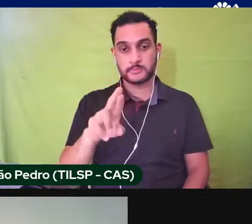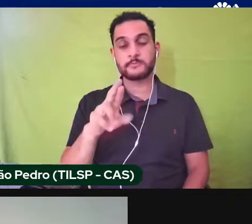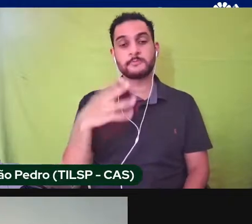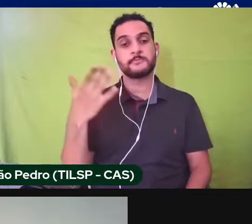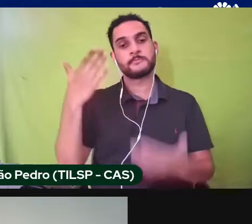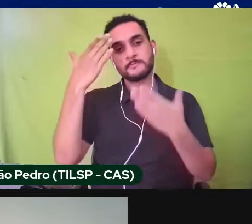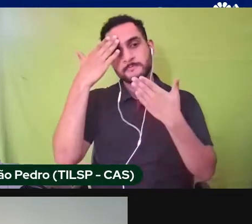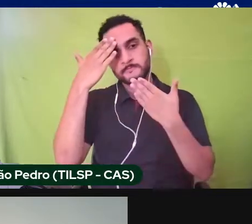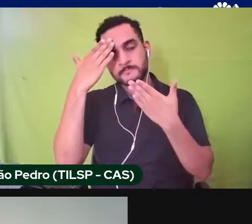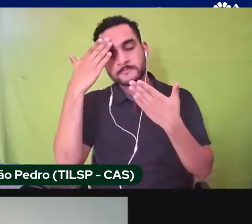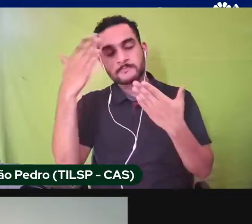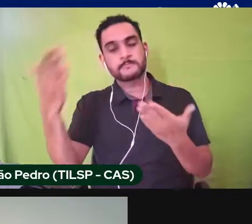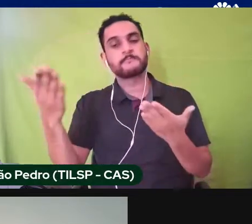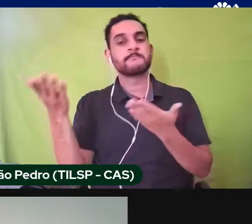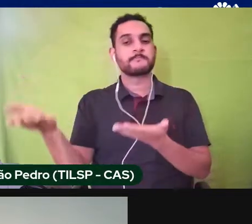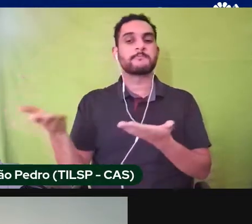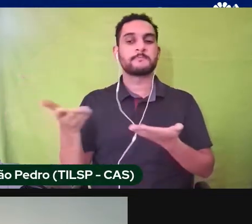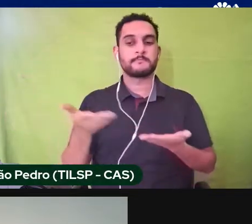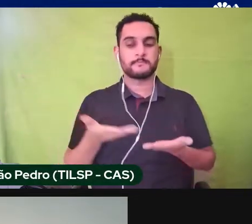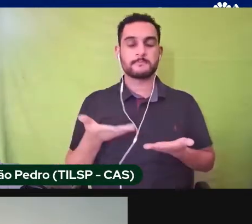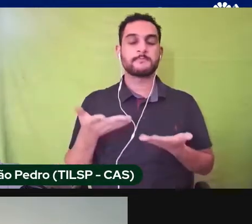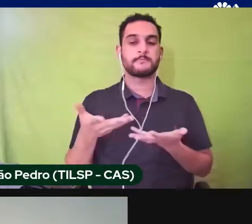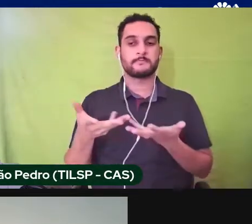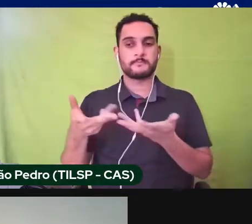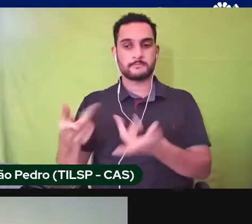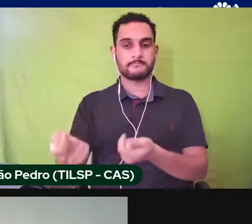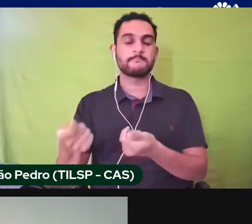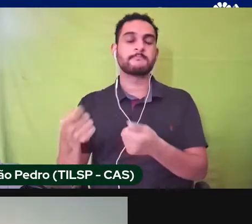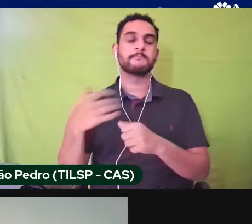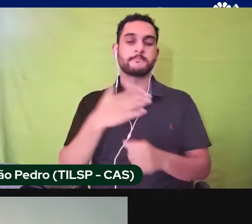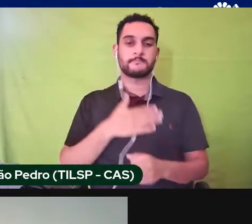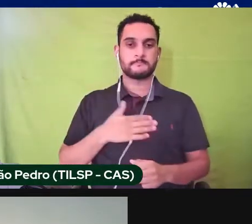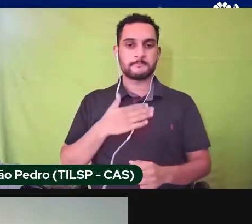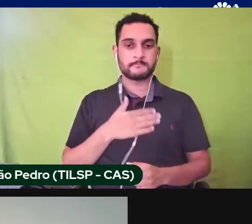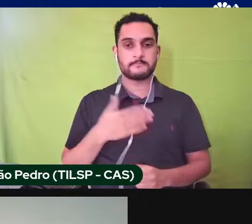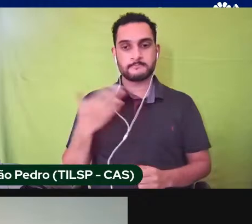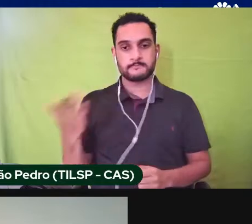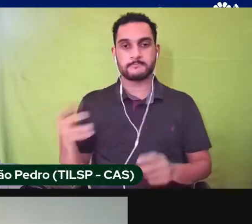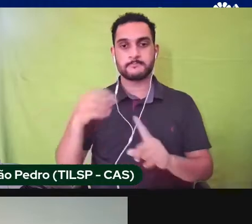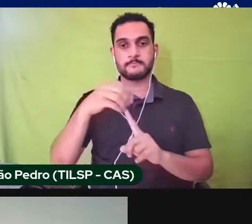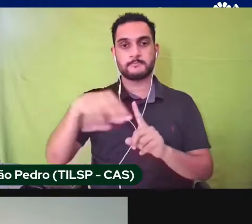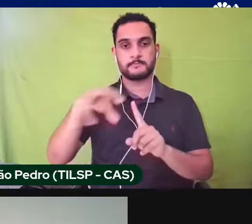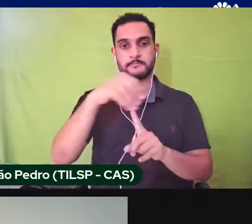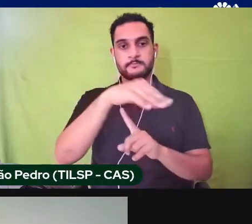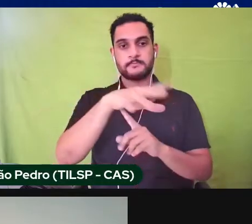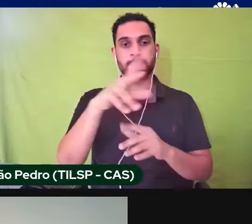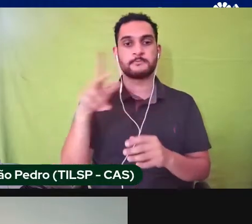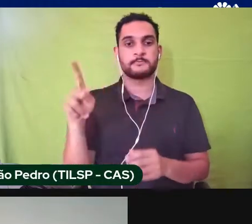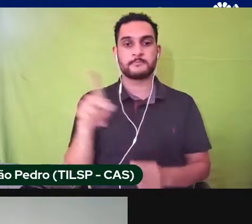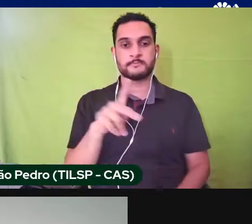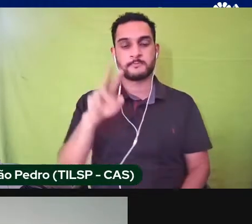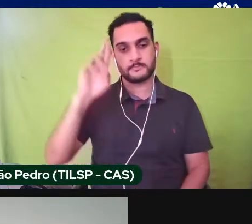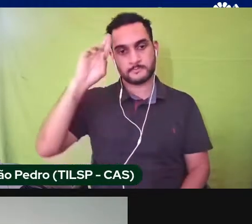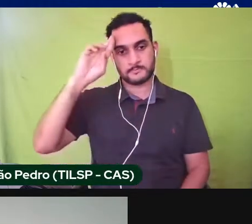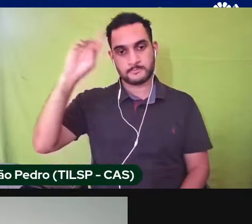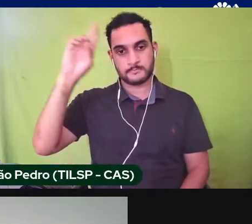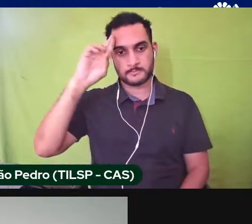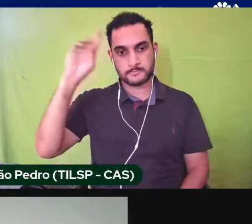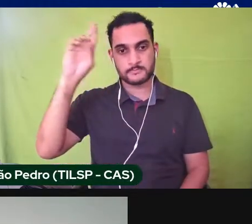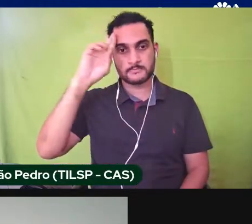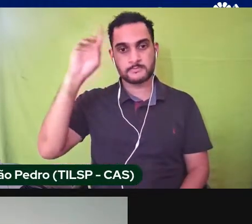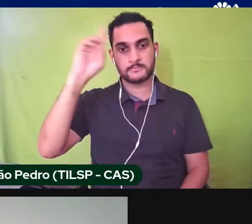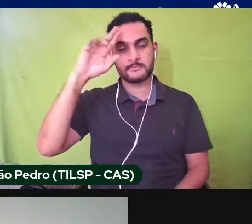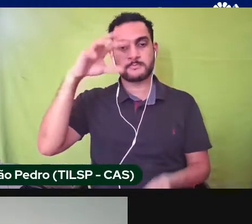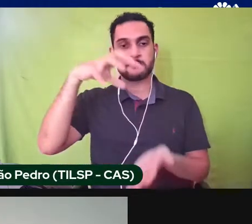pela sua participação. É um prazer muito grande contar com você aí, professora e diretora, né, de um polo